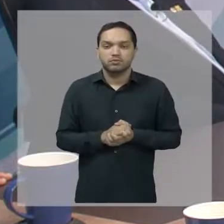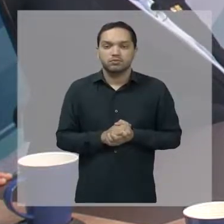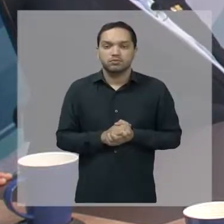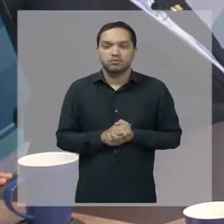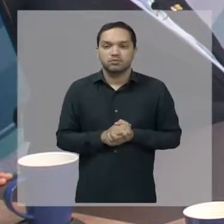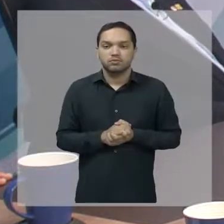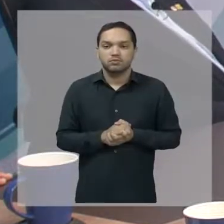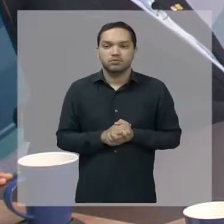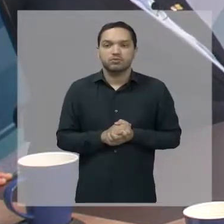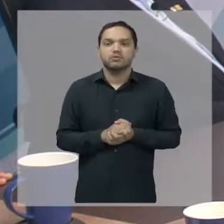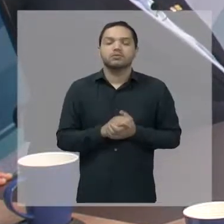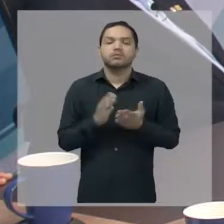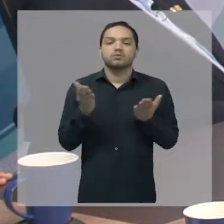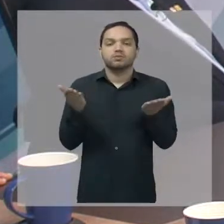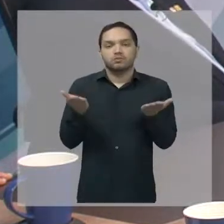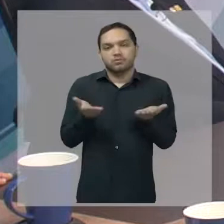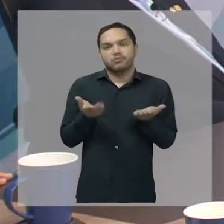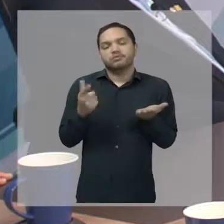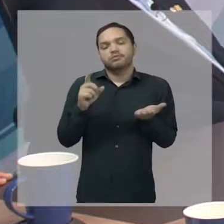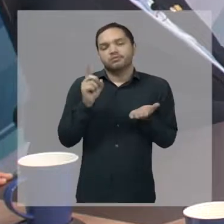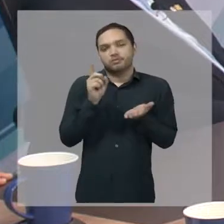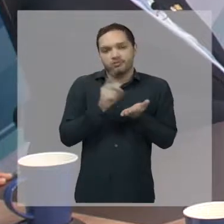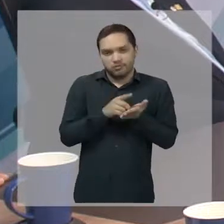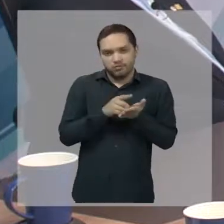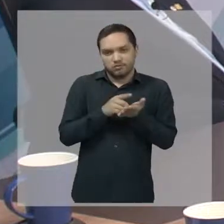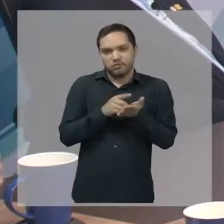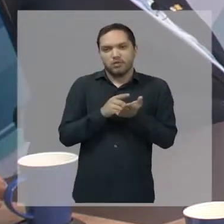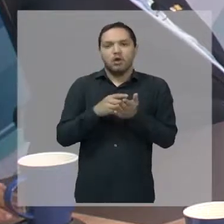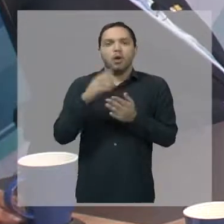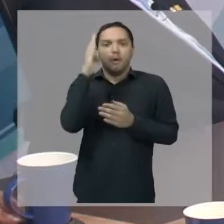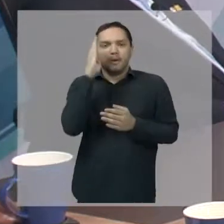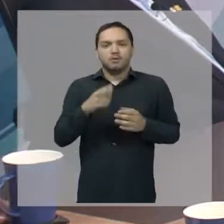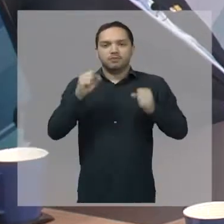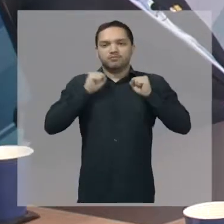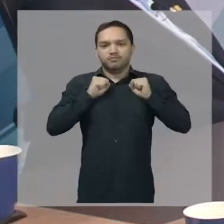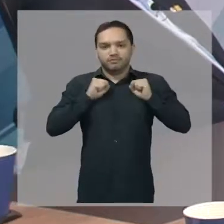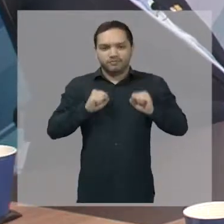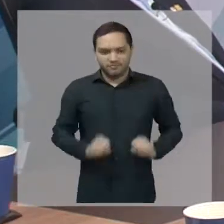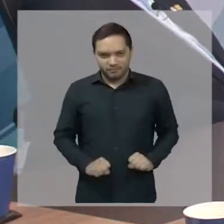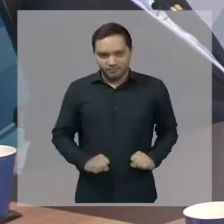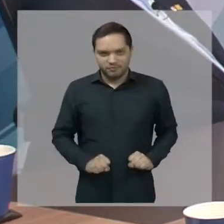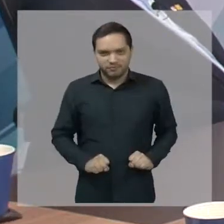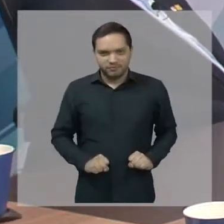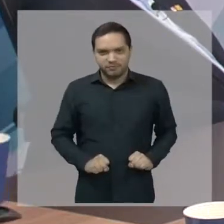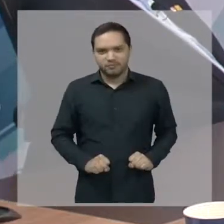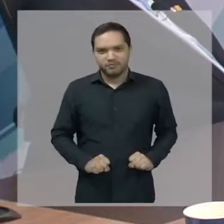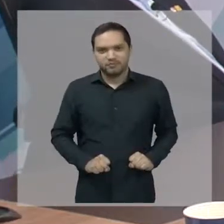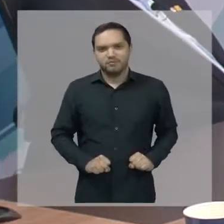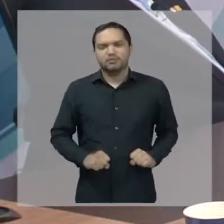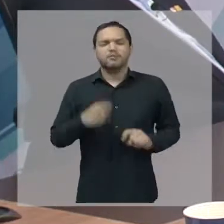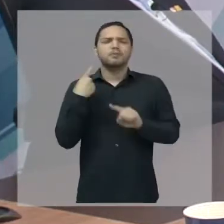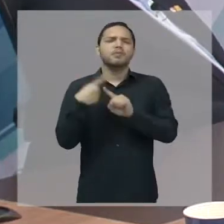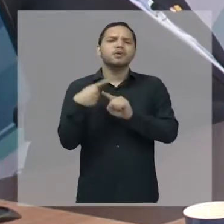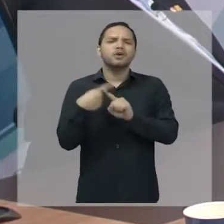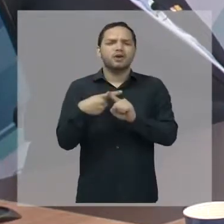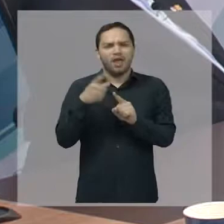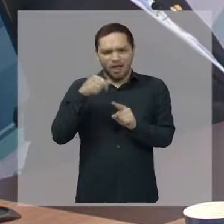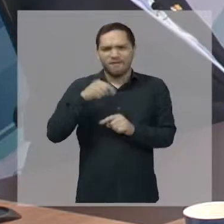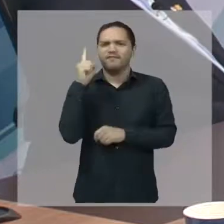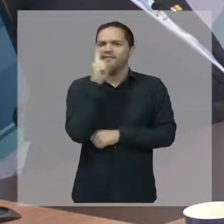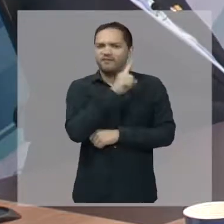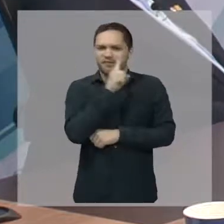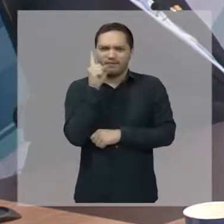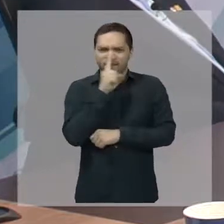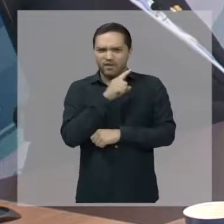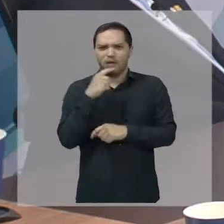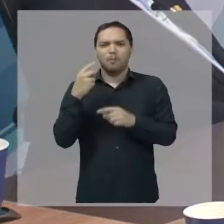Essa, digamos, essa preterição, vamos admitir, momentânea do Brasil, isso pode ser atribuído a uma